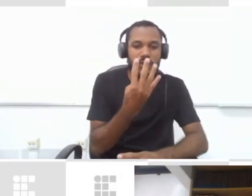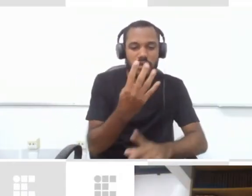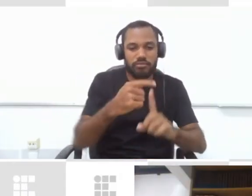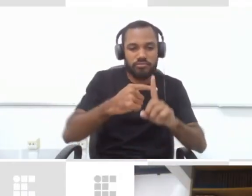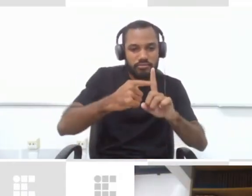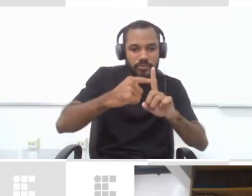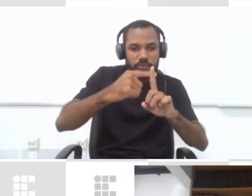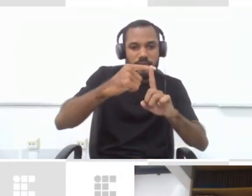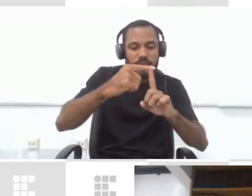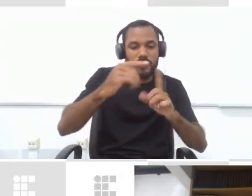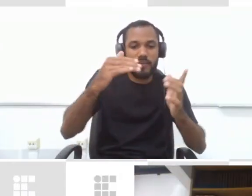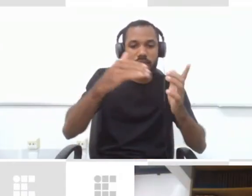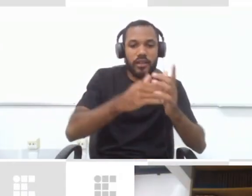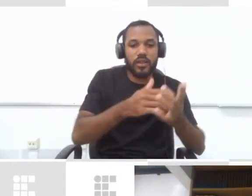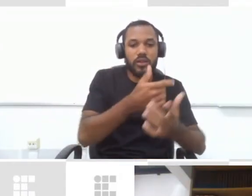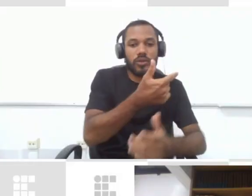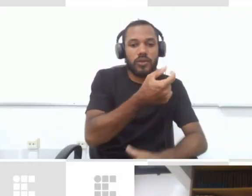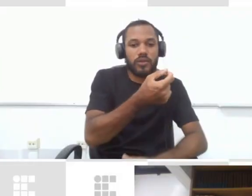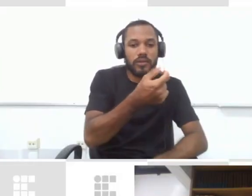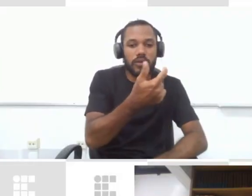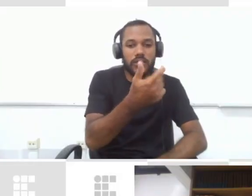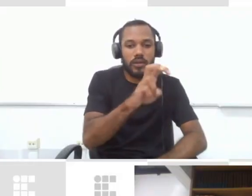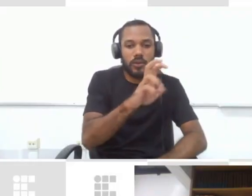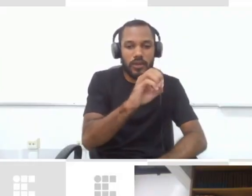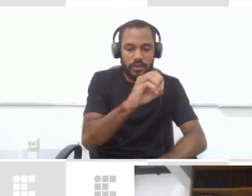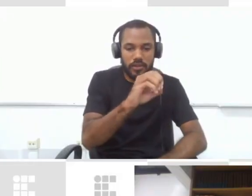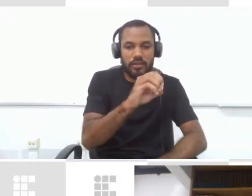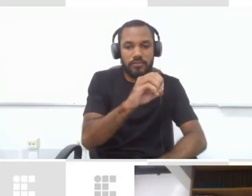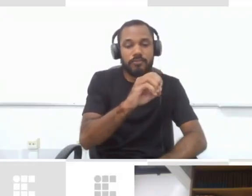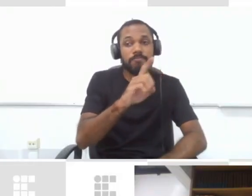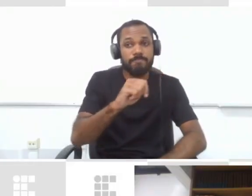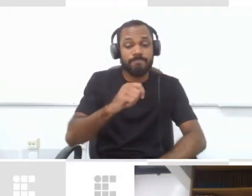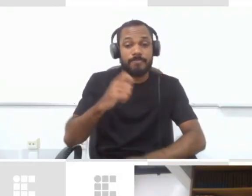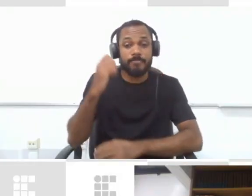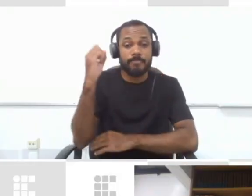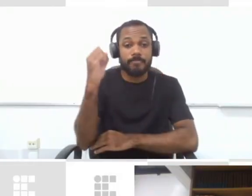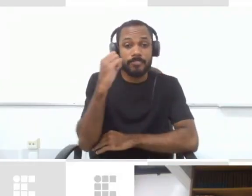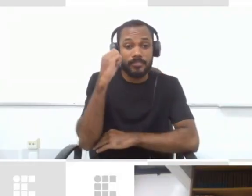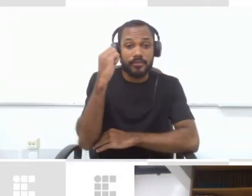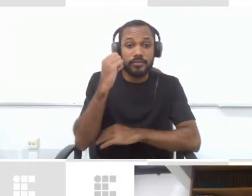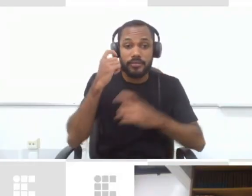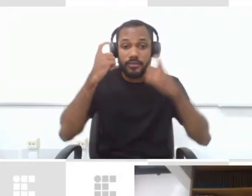é extremamente grave, é extremamente preocupante.